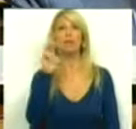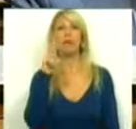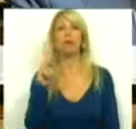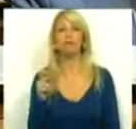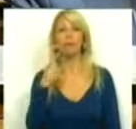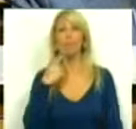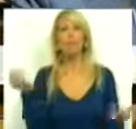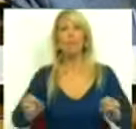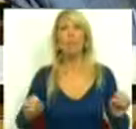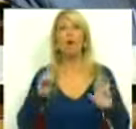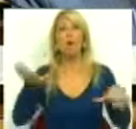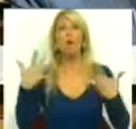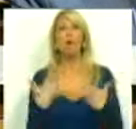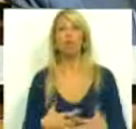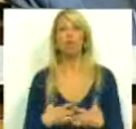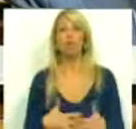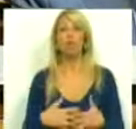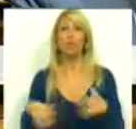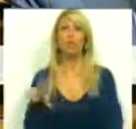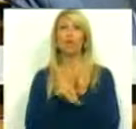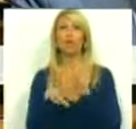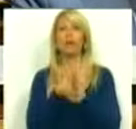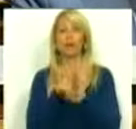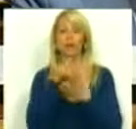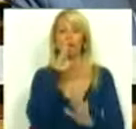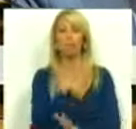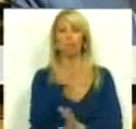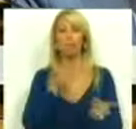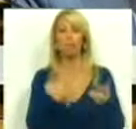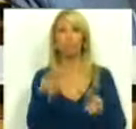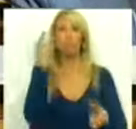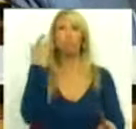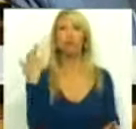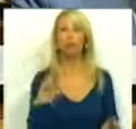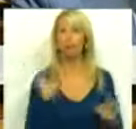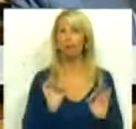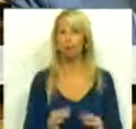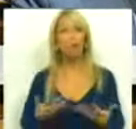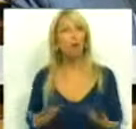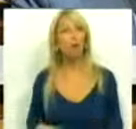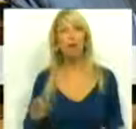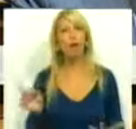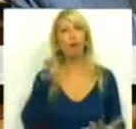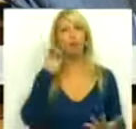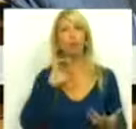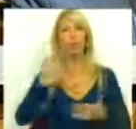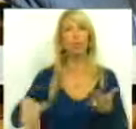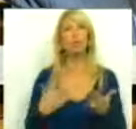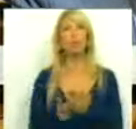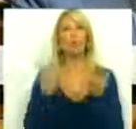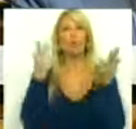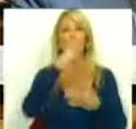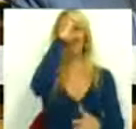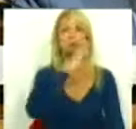haja qualquer equívoco que a legislação aplicável na passagem à reforma é a atual e não a proposta de Orçamento de Estado